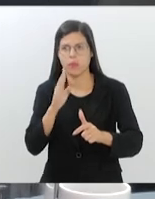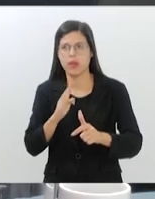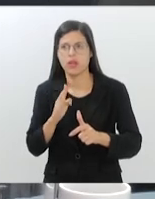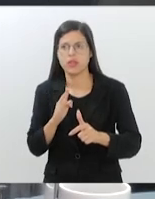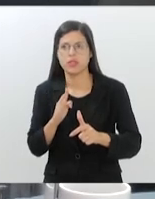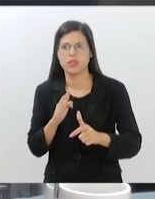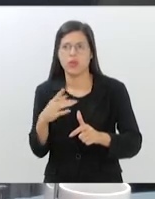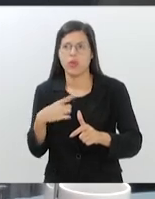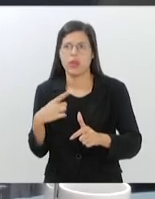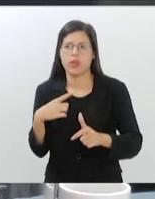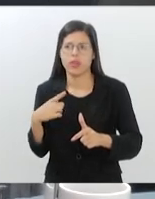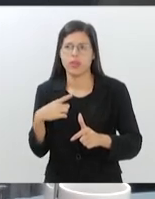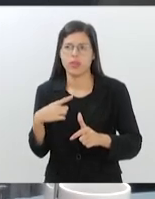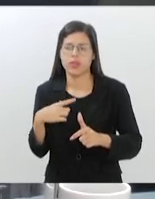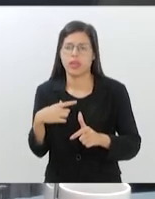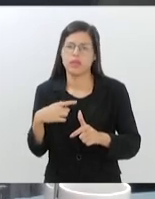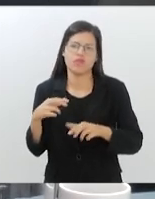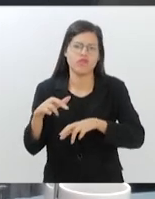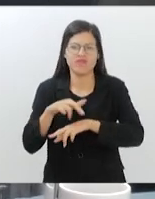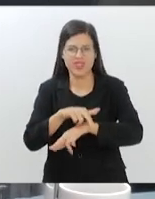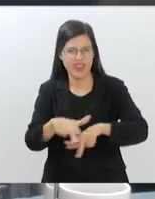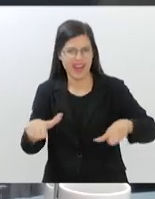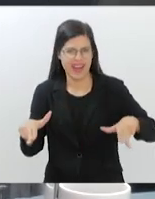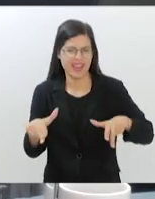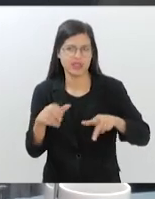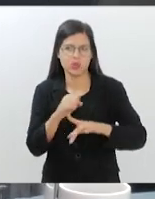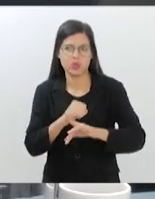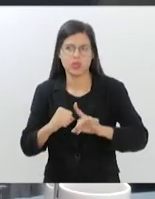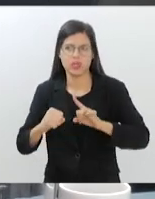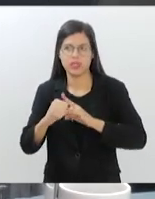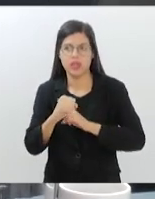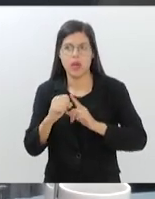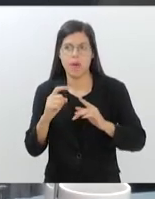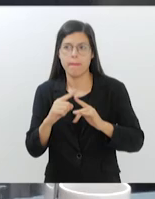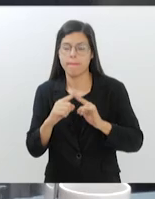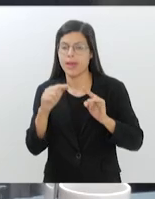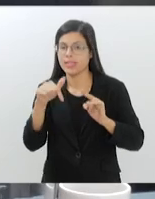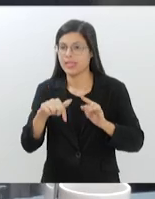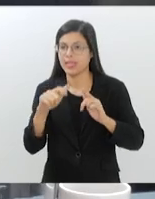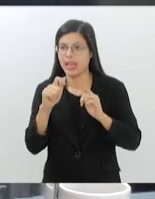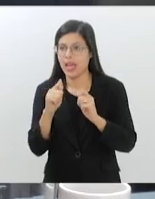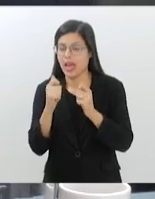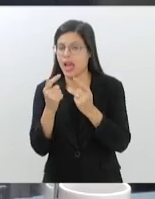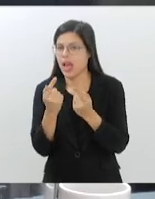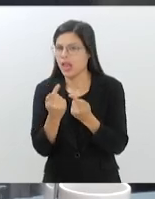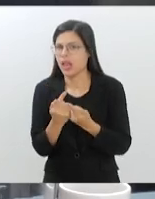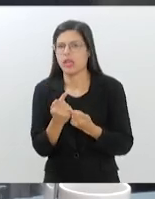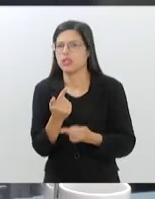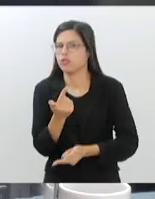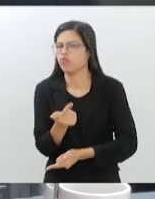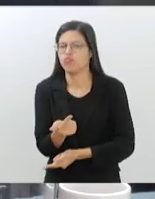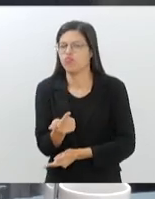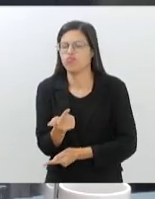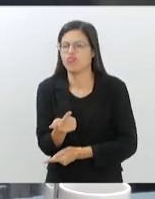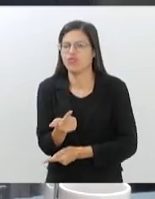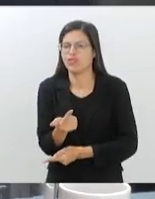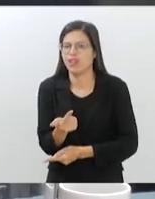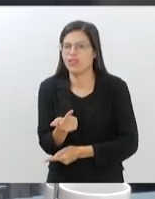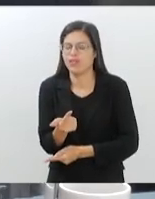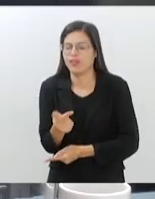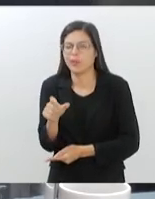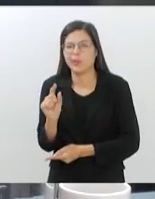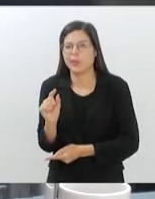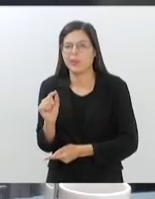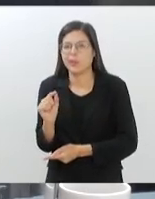sociais no entanto essa casa não teve pena em atropelar a autonomia